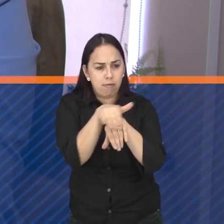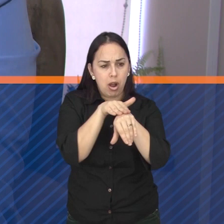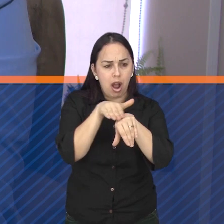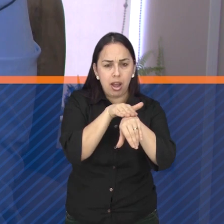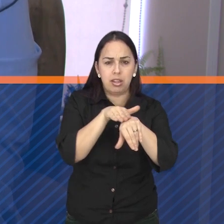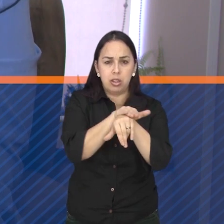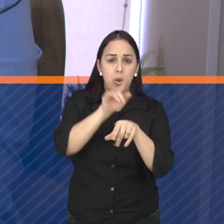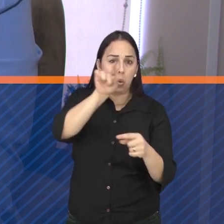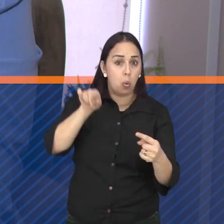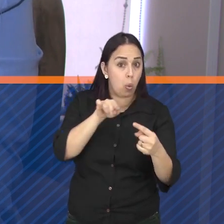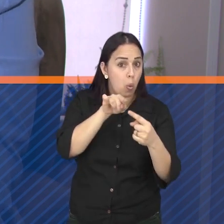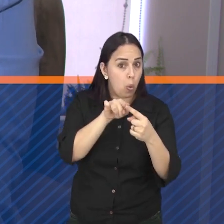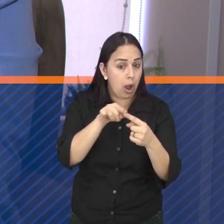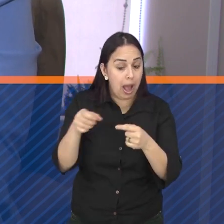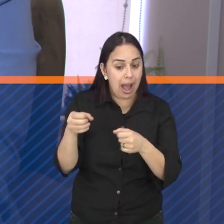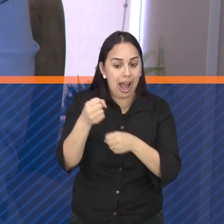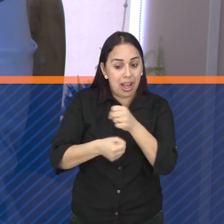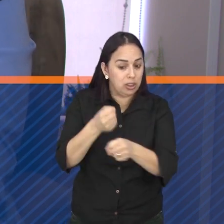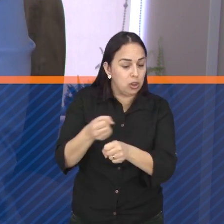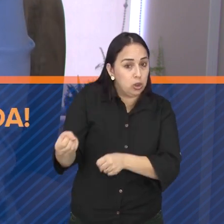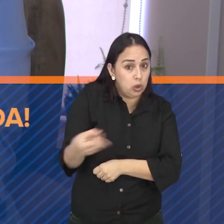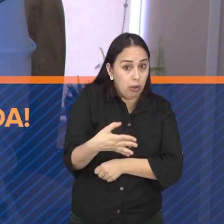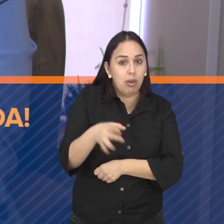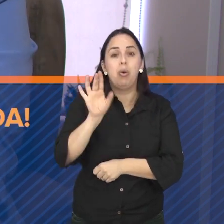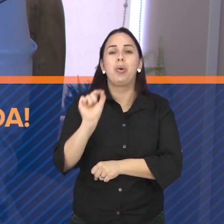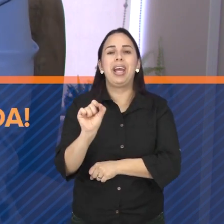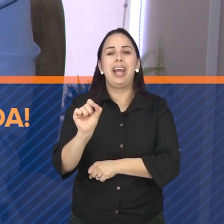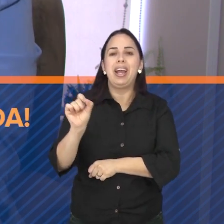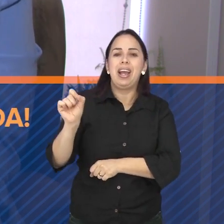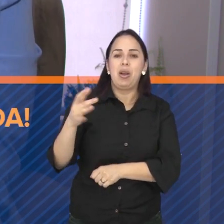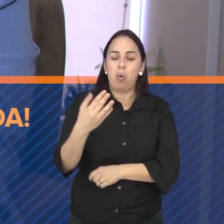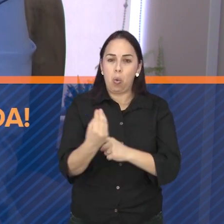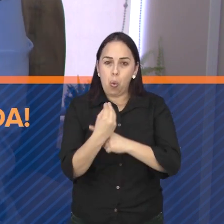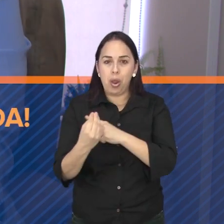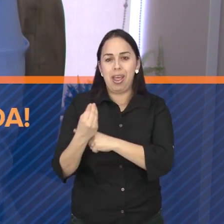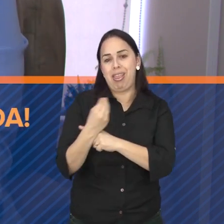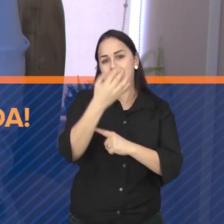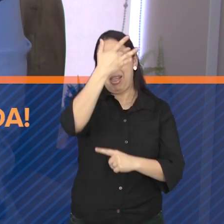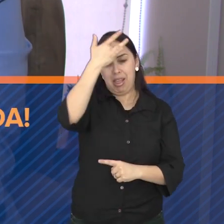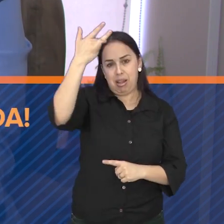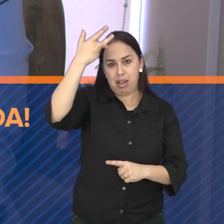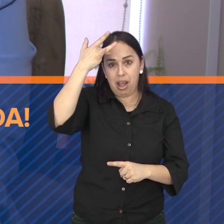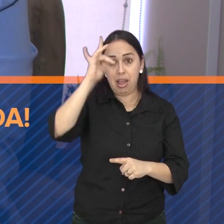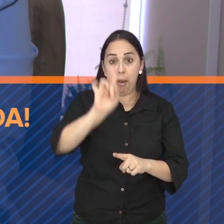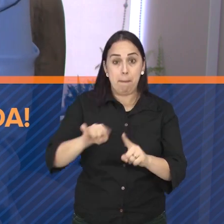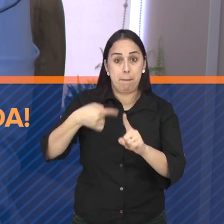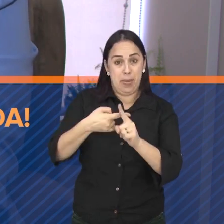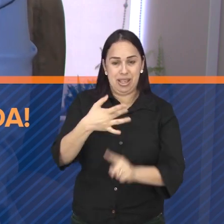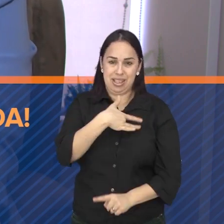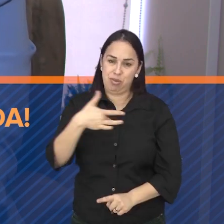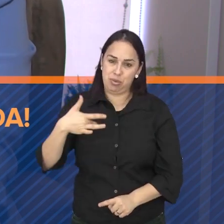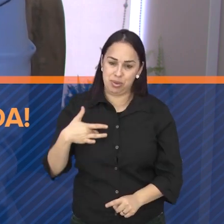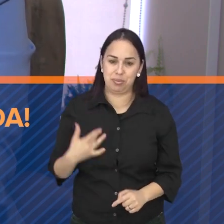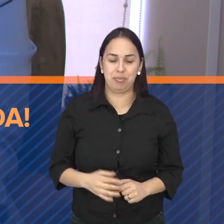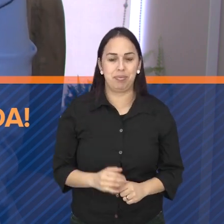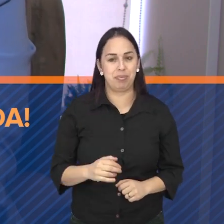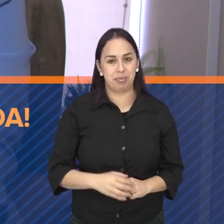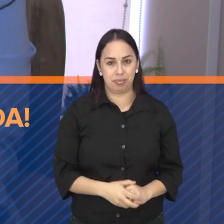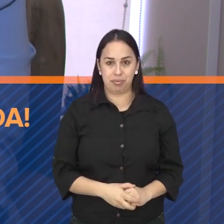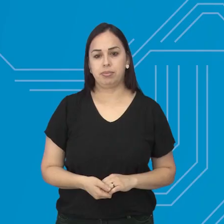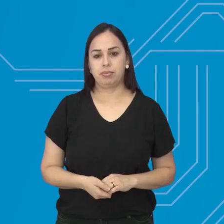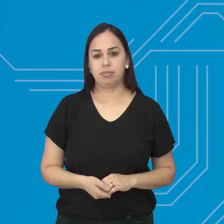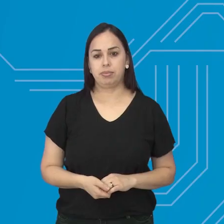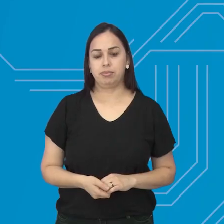conversar, vamos traçar como meta para um ano novo cuidar da saúde mental, assim como se cuida da saúde física. Isso é